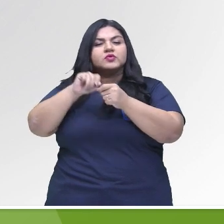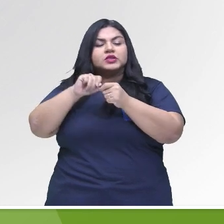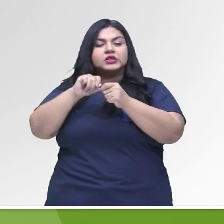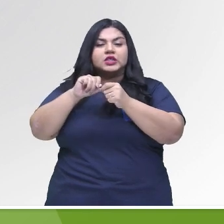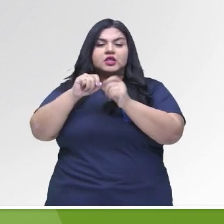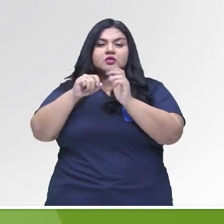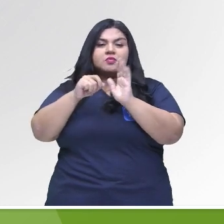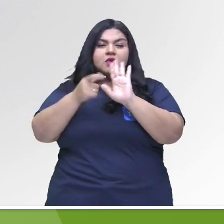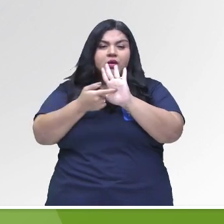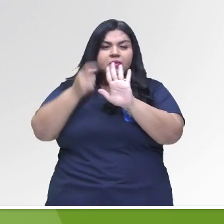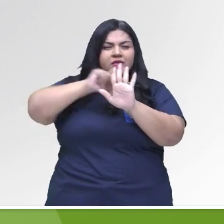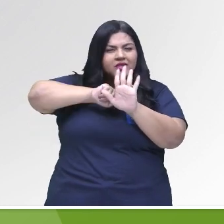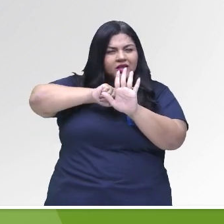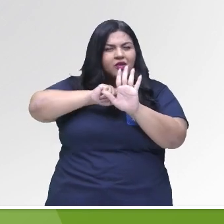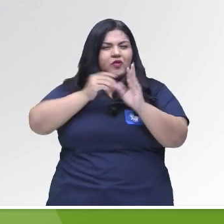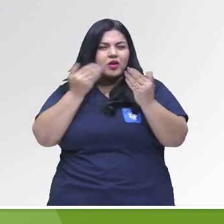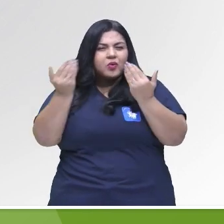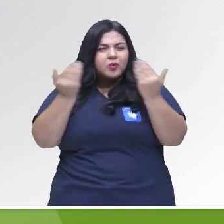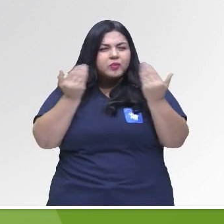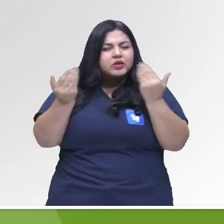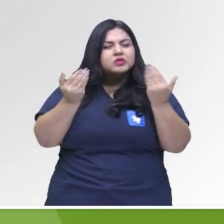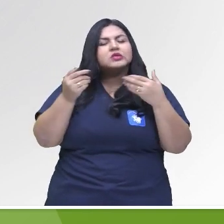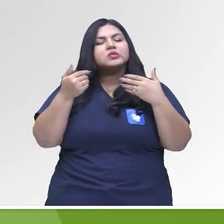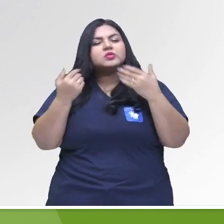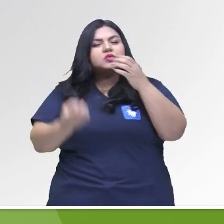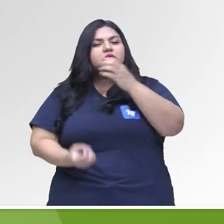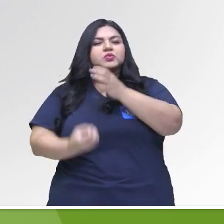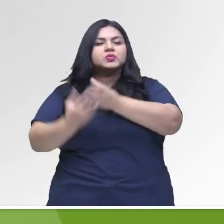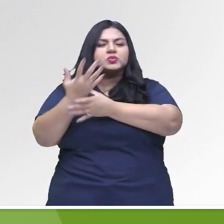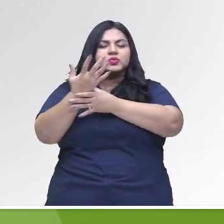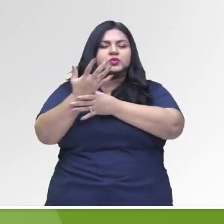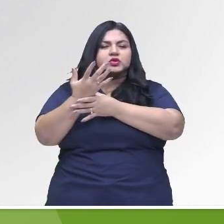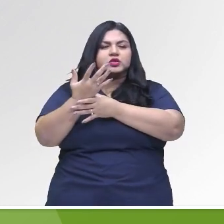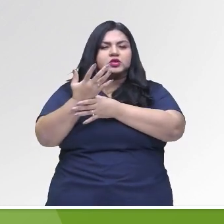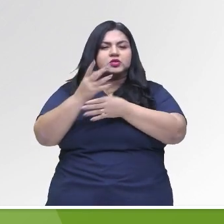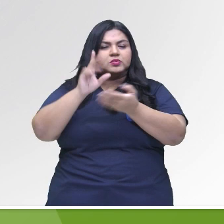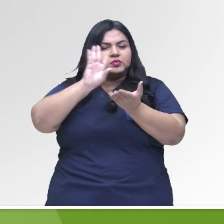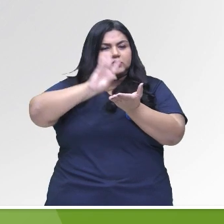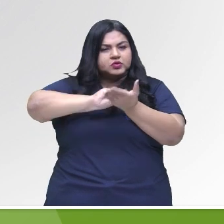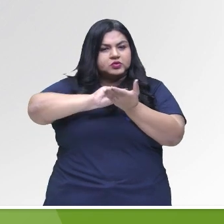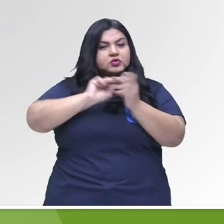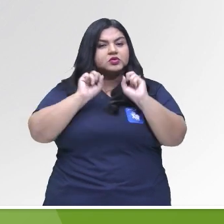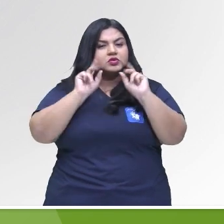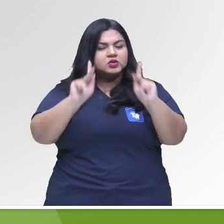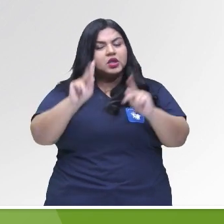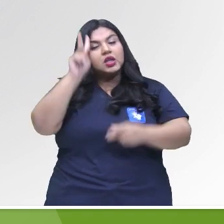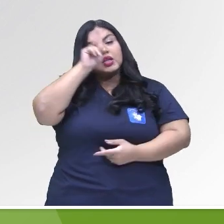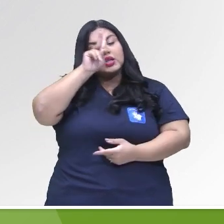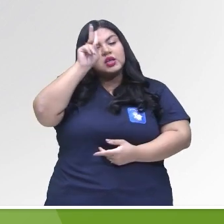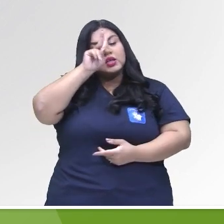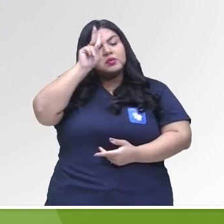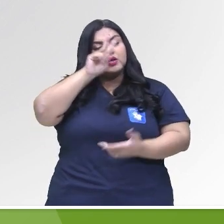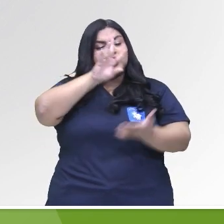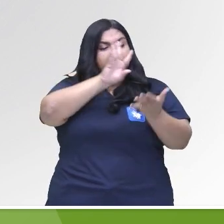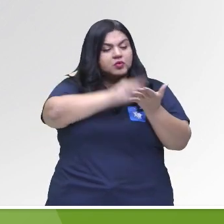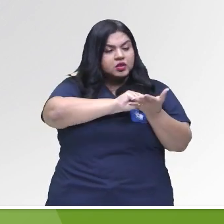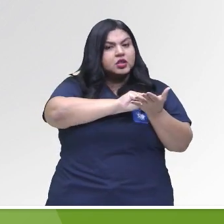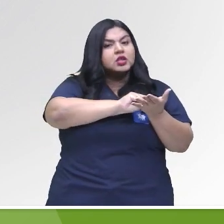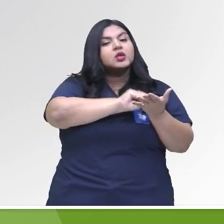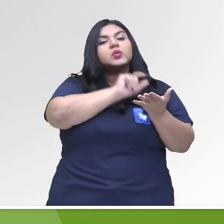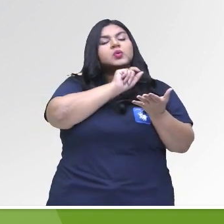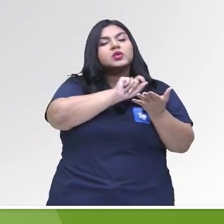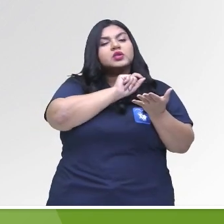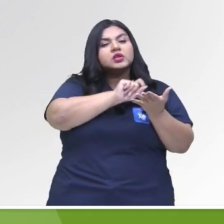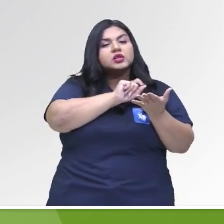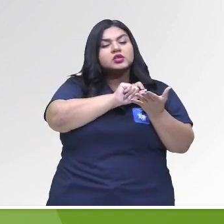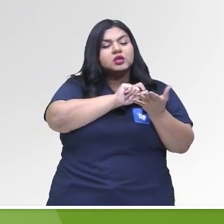analogia do que seria a reação para a formação de um polímero. Tá bom? Então, lembrando que um polímero nada mais é do